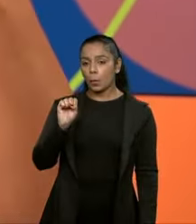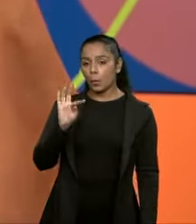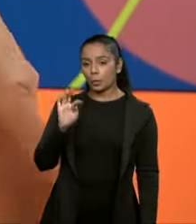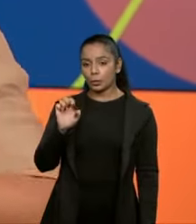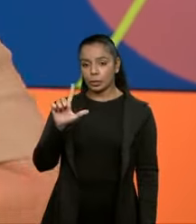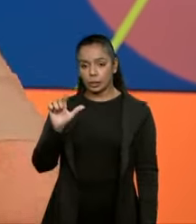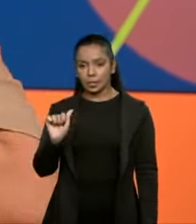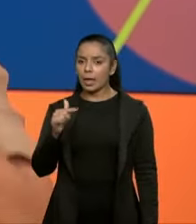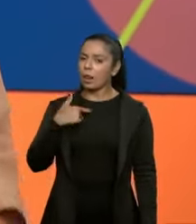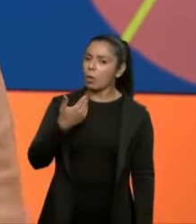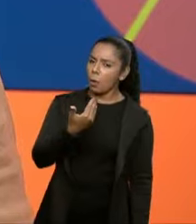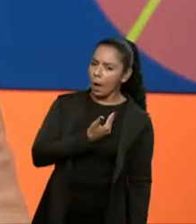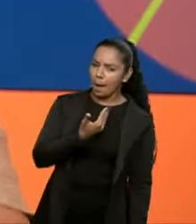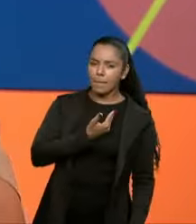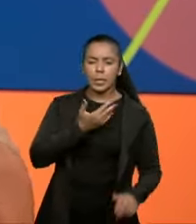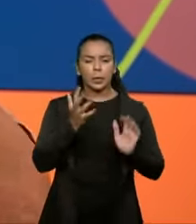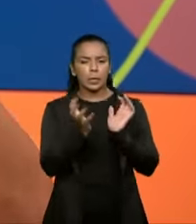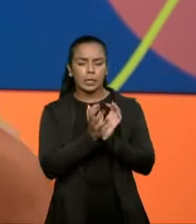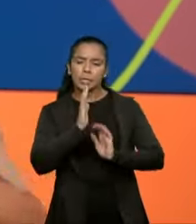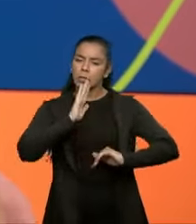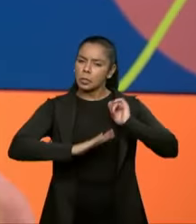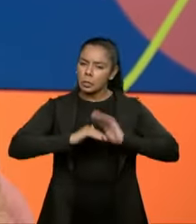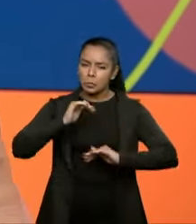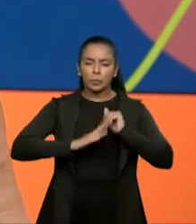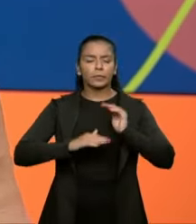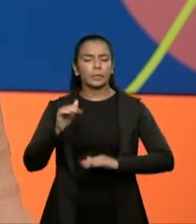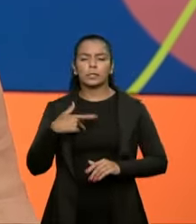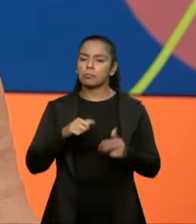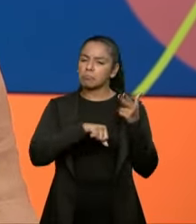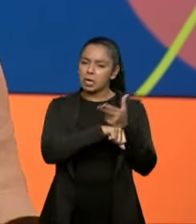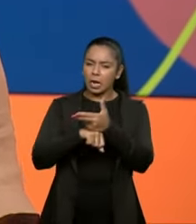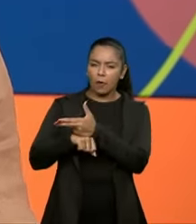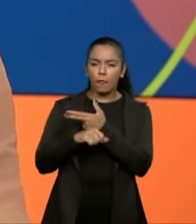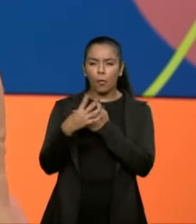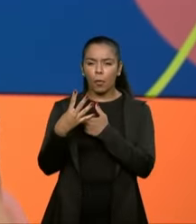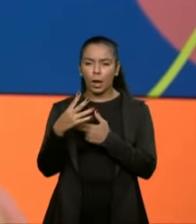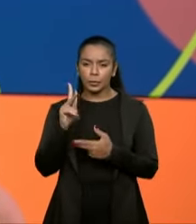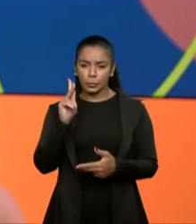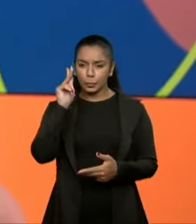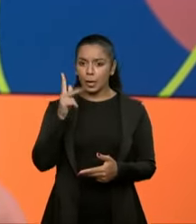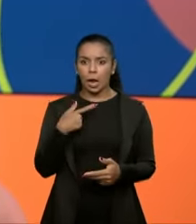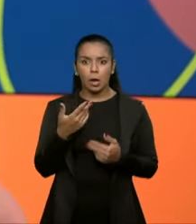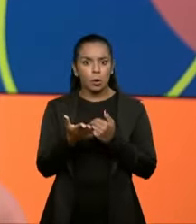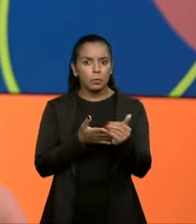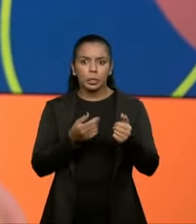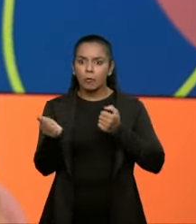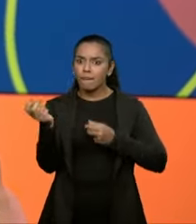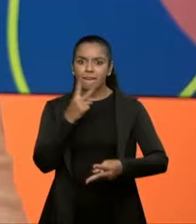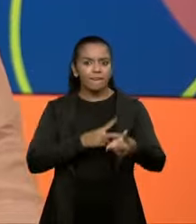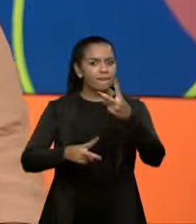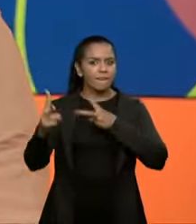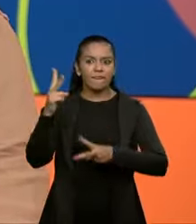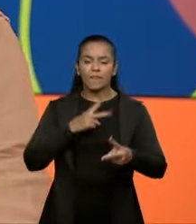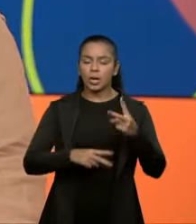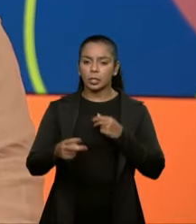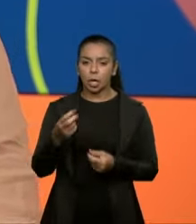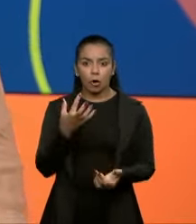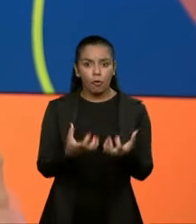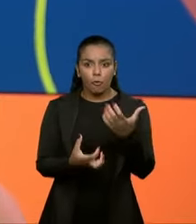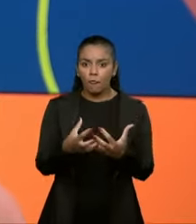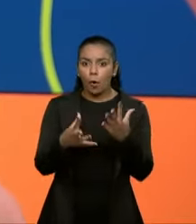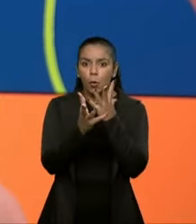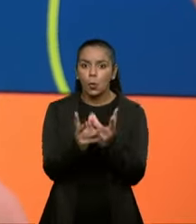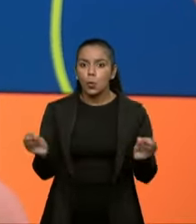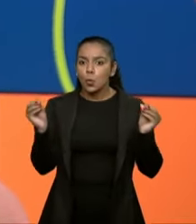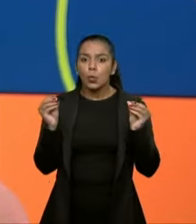uma galera, pô, amigos, equipe, profissa, gravamos tudo em 4K, não sei o que lá. E, cara, começou a ventar muito. E aí o fogo apagava muito rápido e não tinha